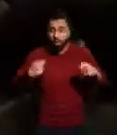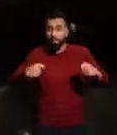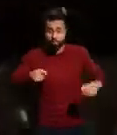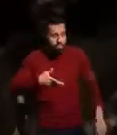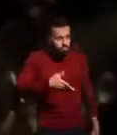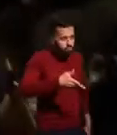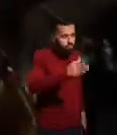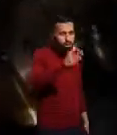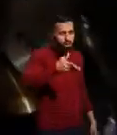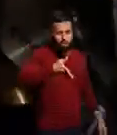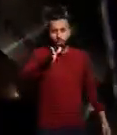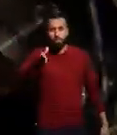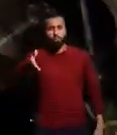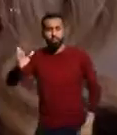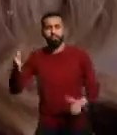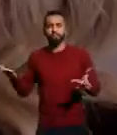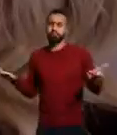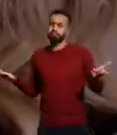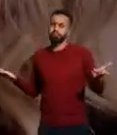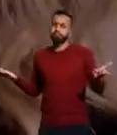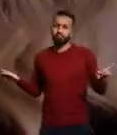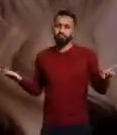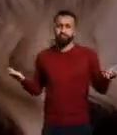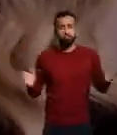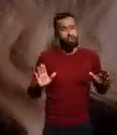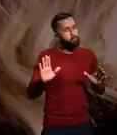preciso ir.